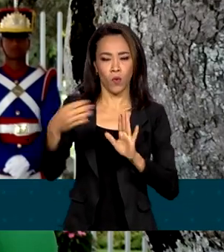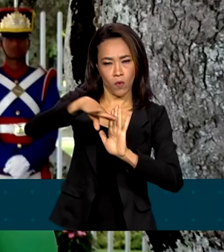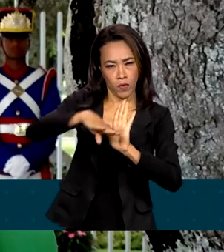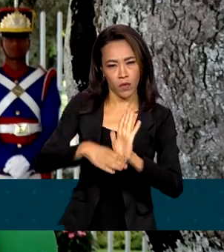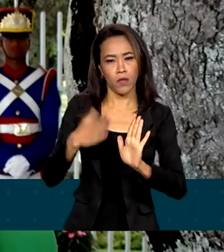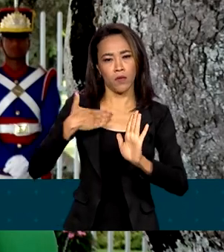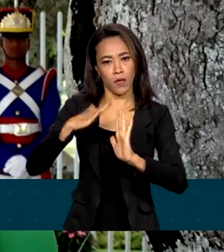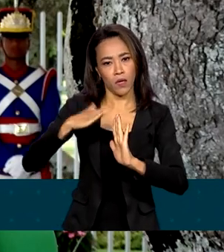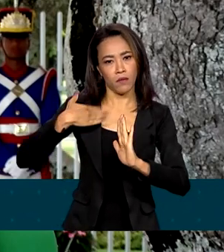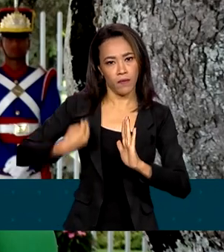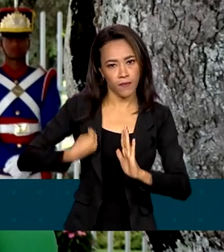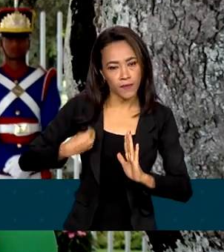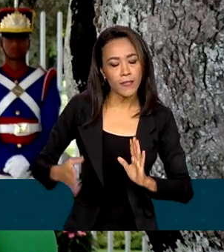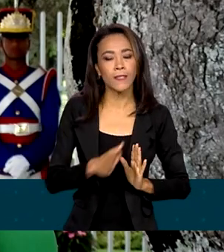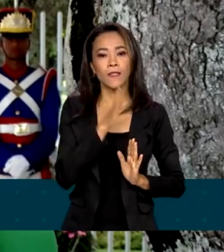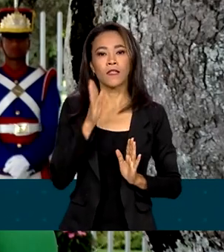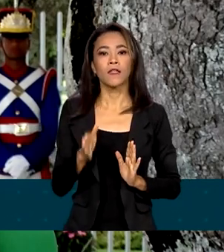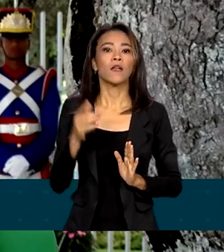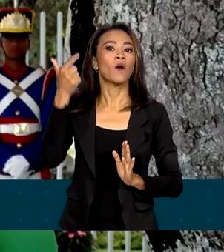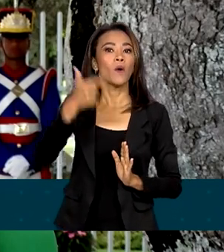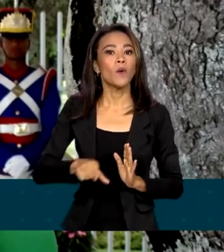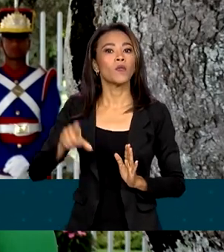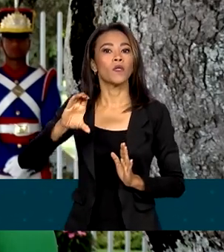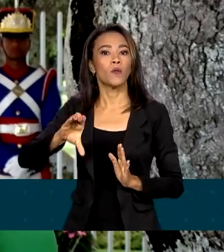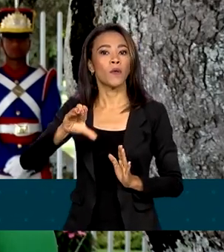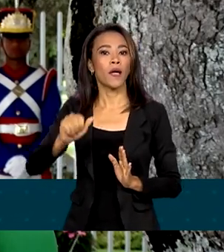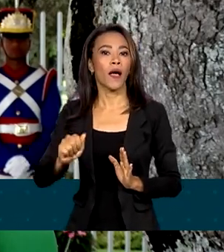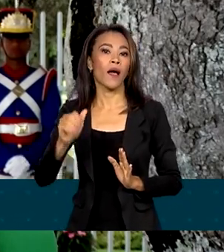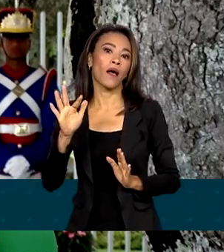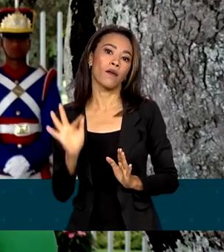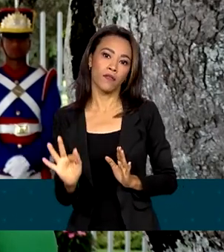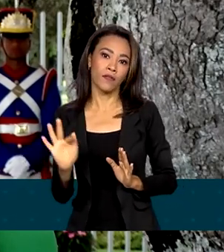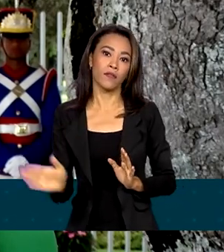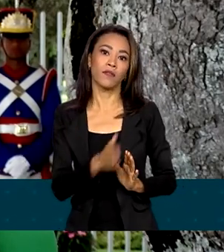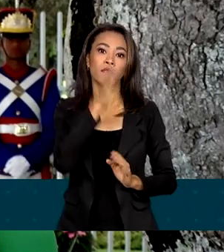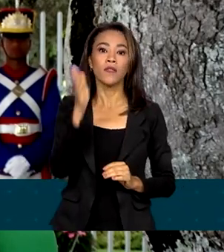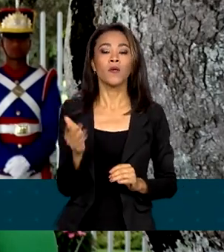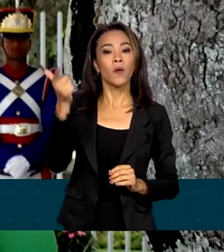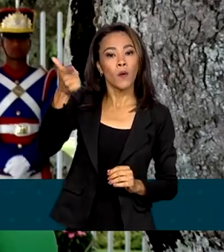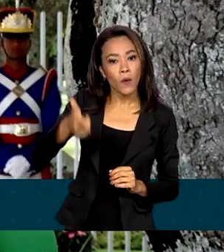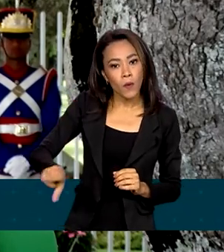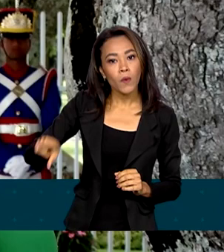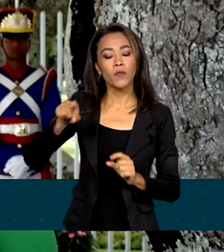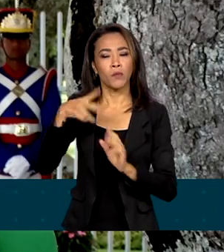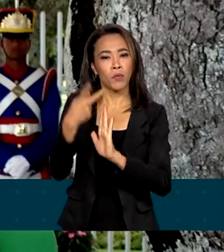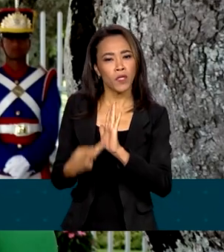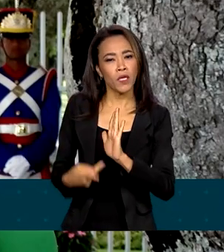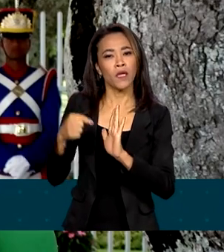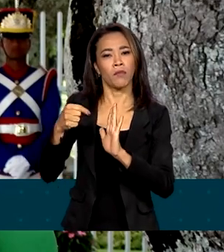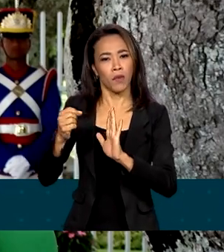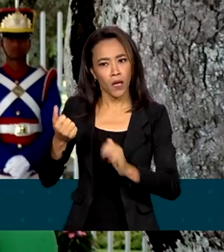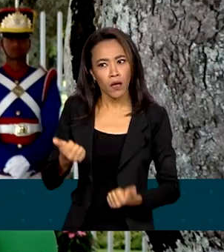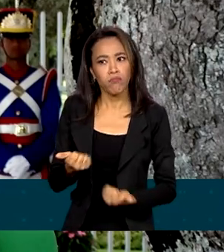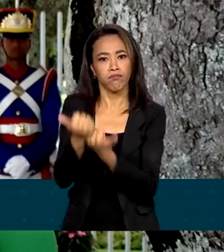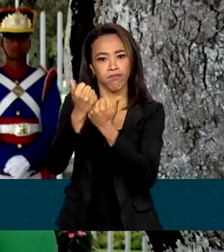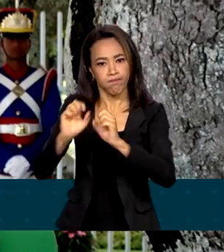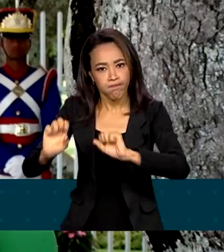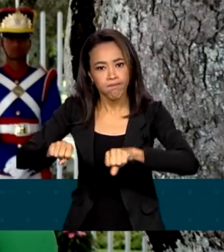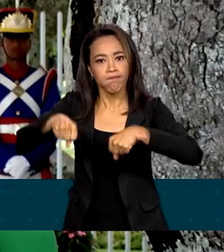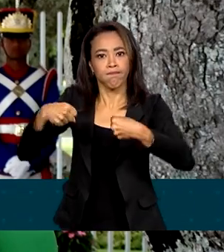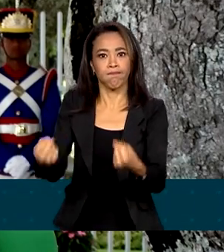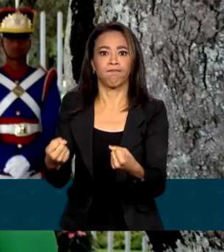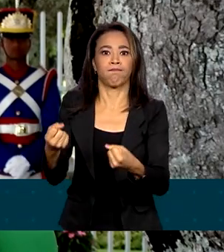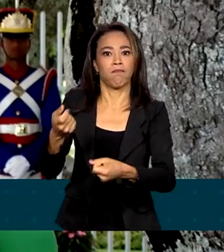Vida, a pauta do CARF, projetos que fazem parte da recuperação de receita do país, que vão